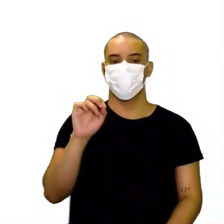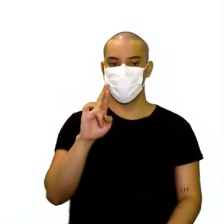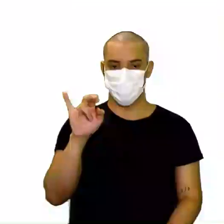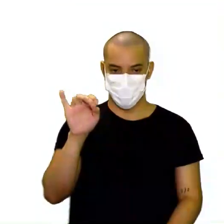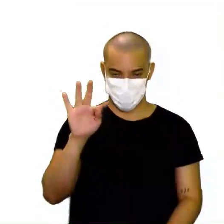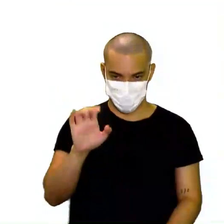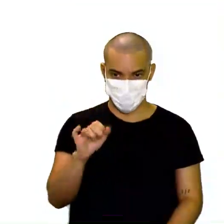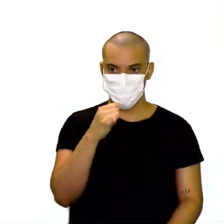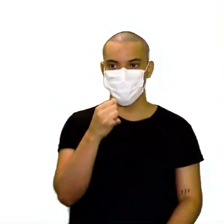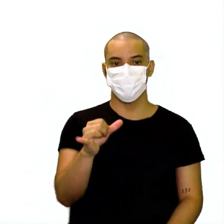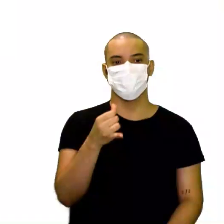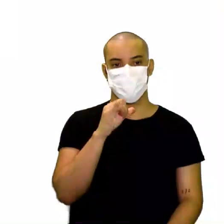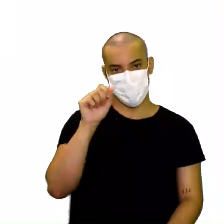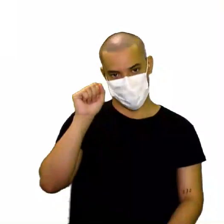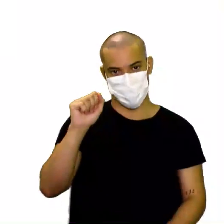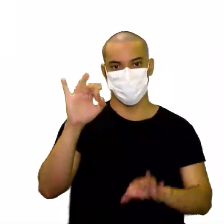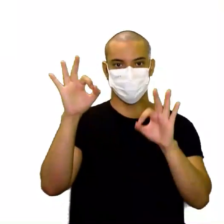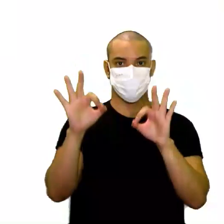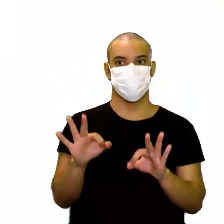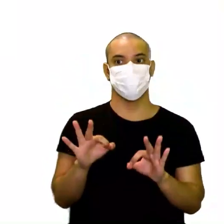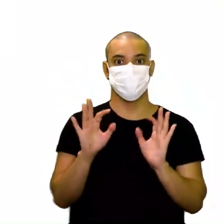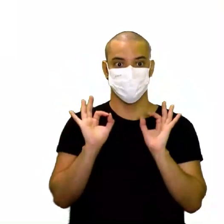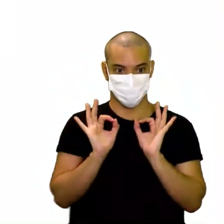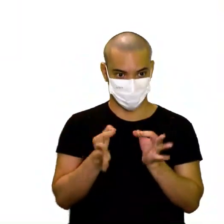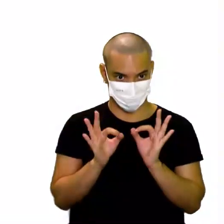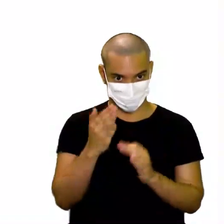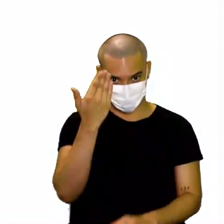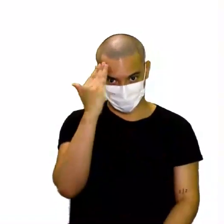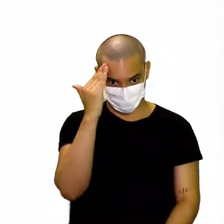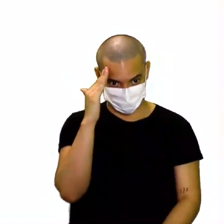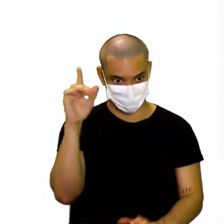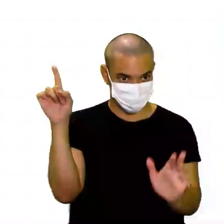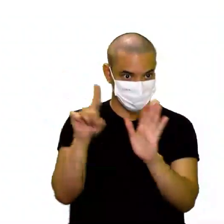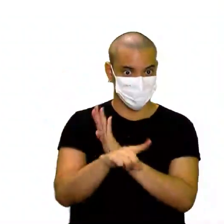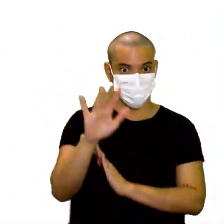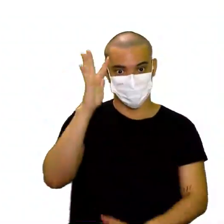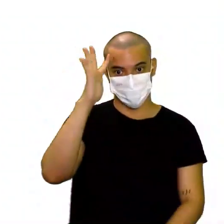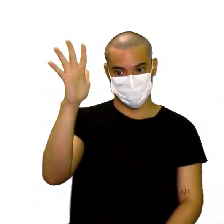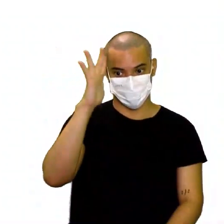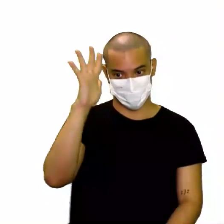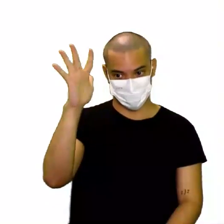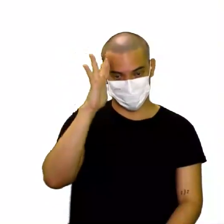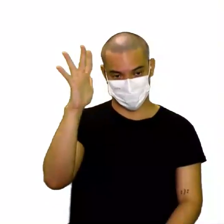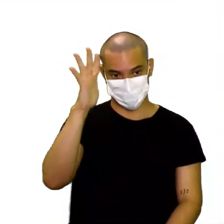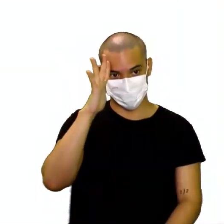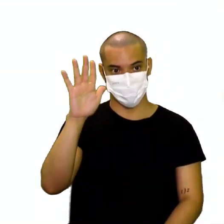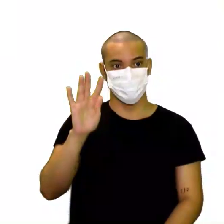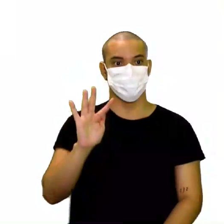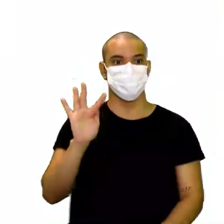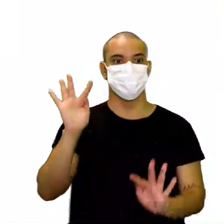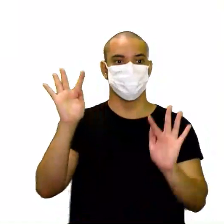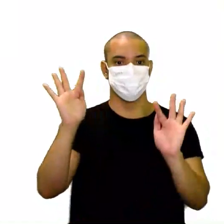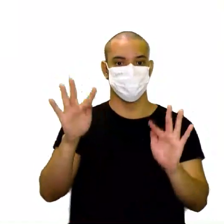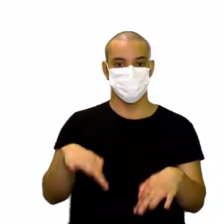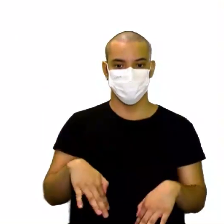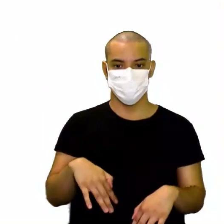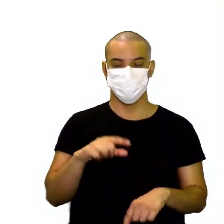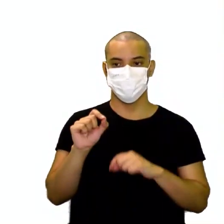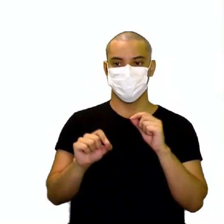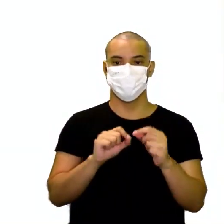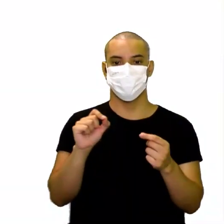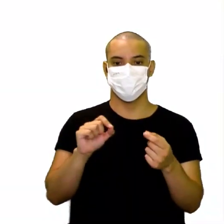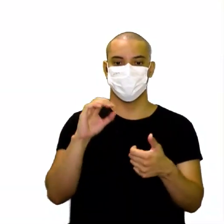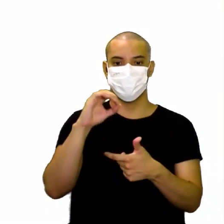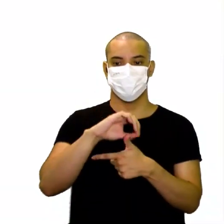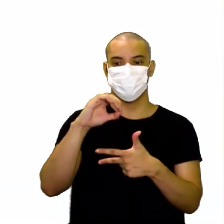pessoal? Letra A de acerto, ok? Entendido? Questãozinha teórica. E para fechar, a nossa velha